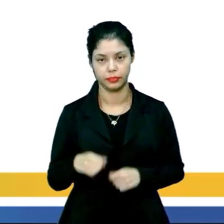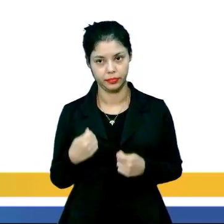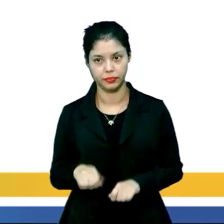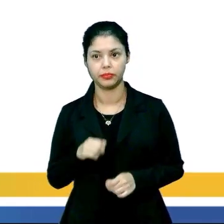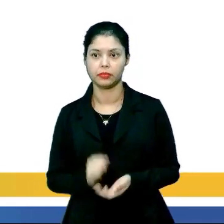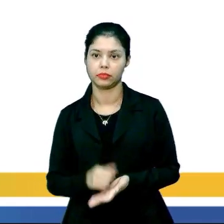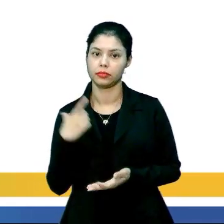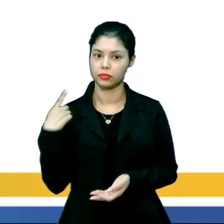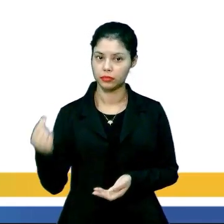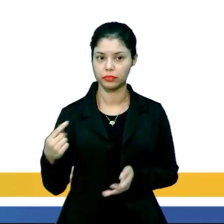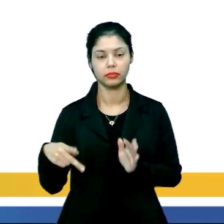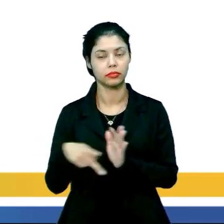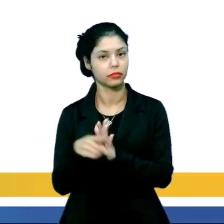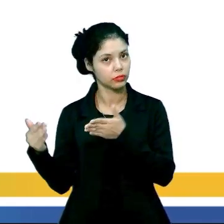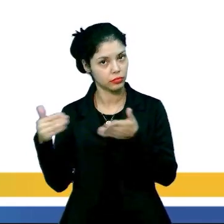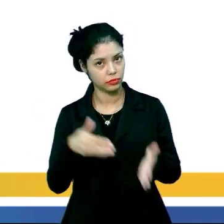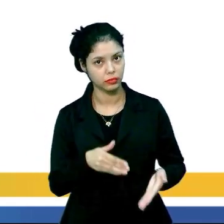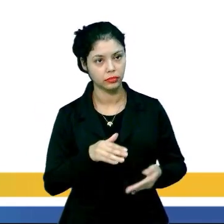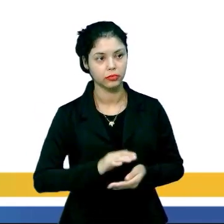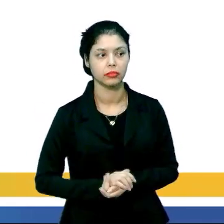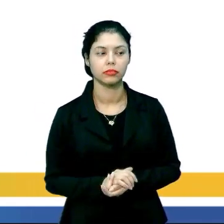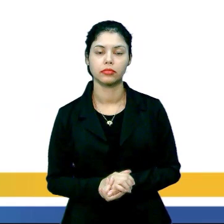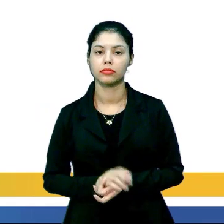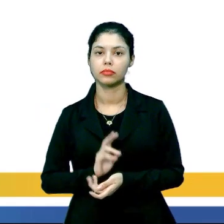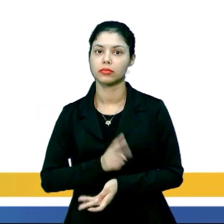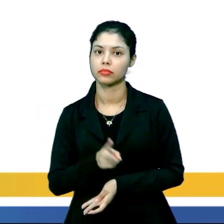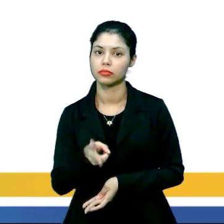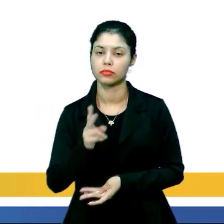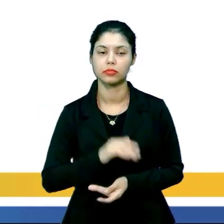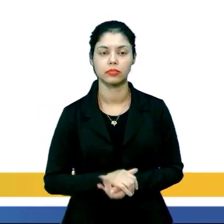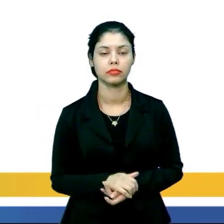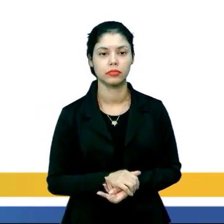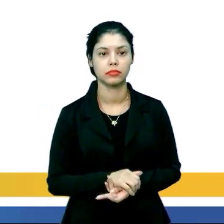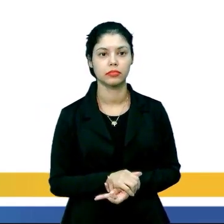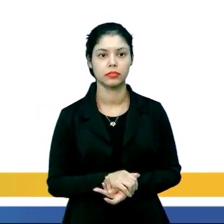percorrer no destino dele. Continuando a questão,